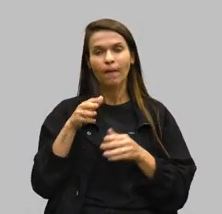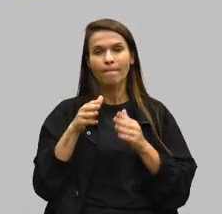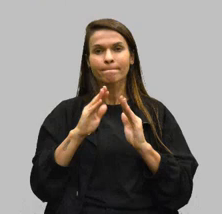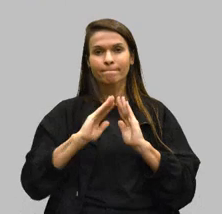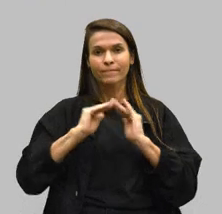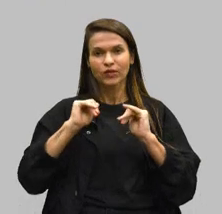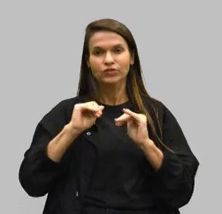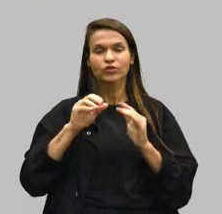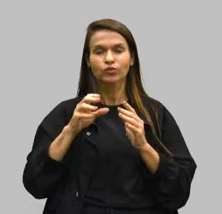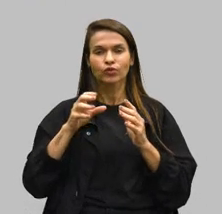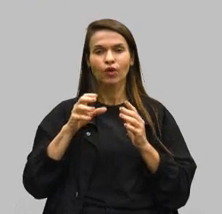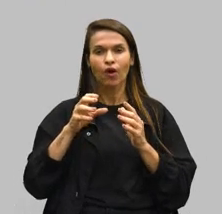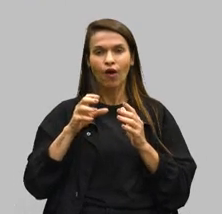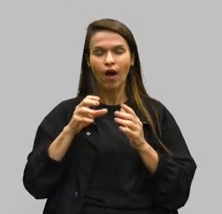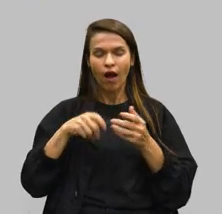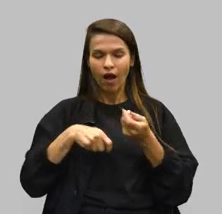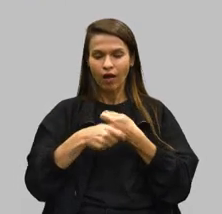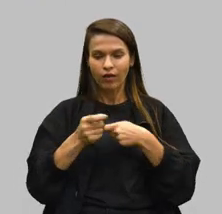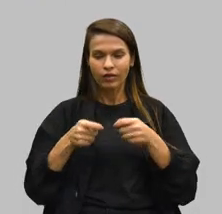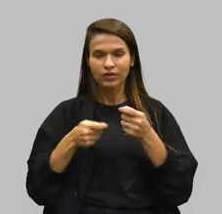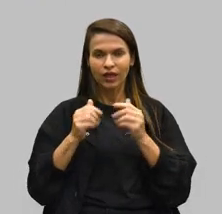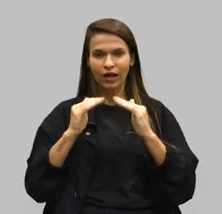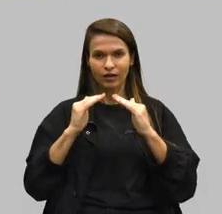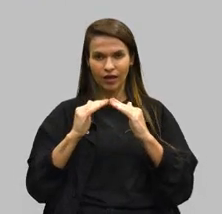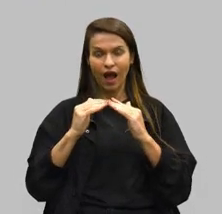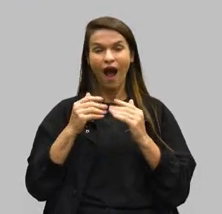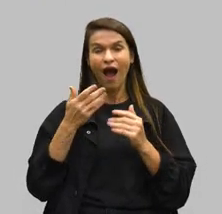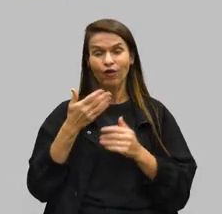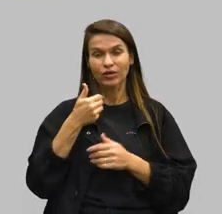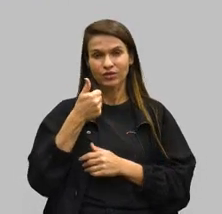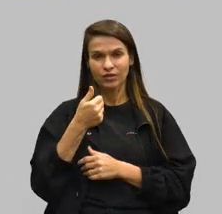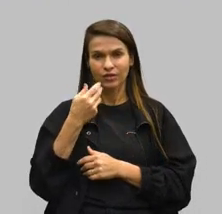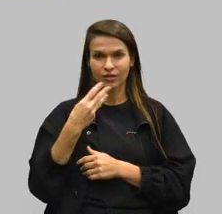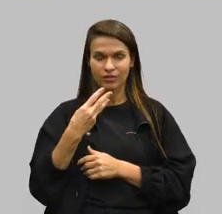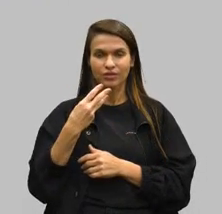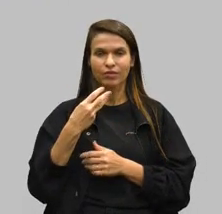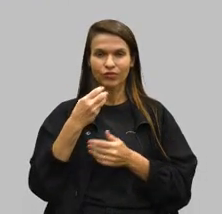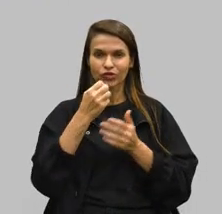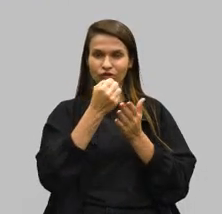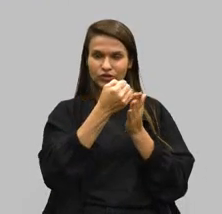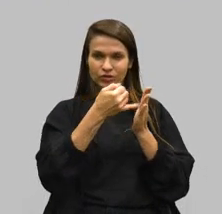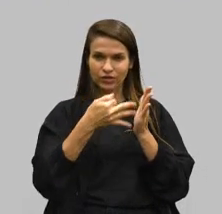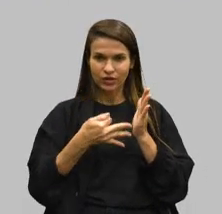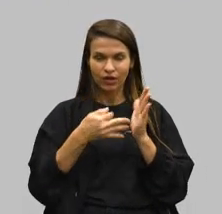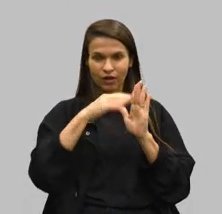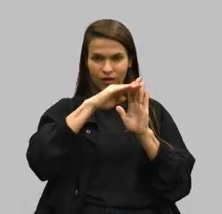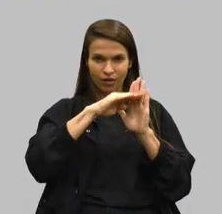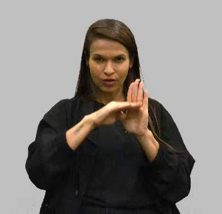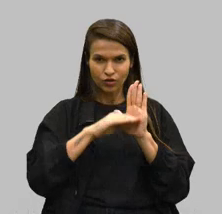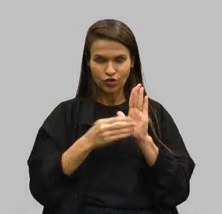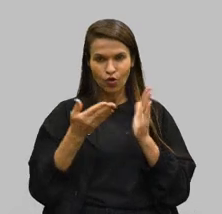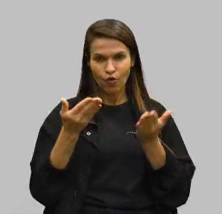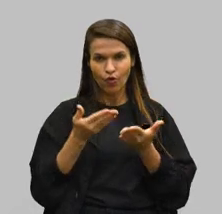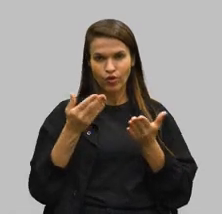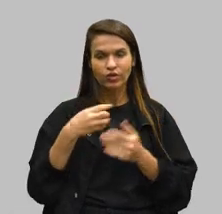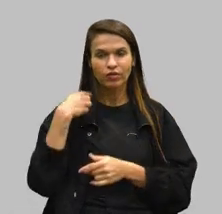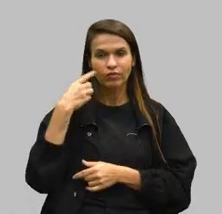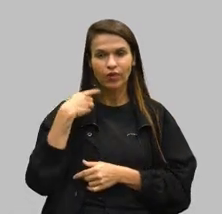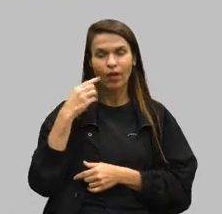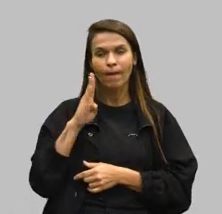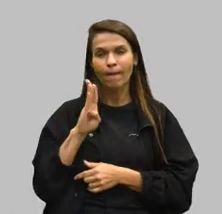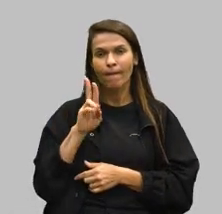assessoria da casa vou passar agora pro 13º inscrito na nossa lista de hoje Deputado Bruno